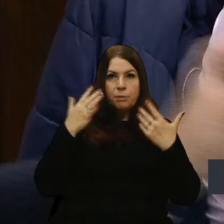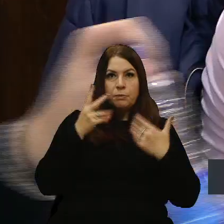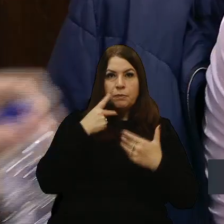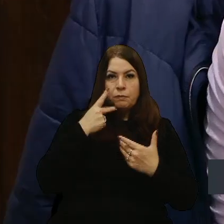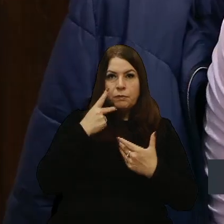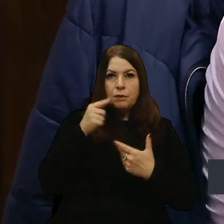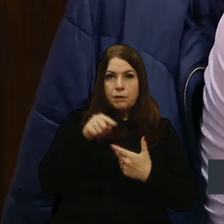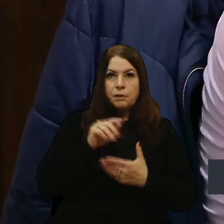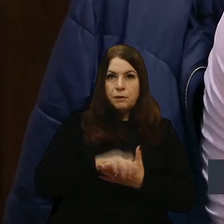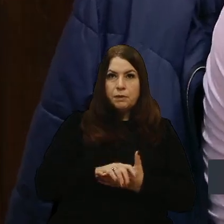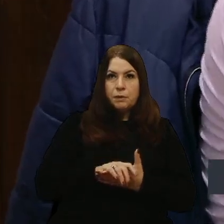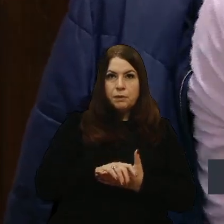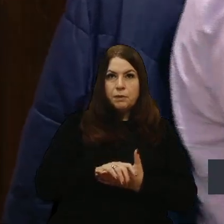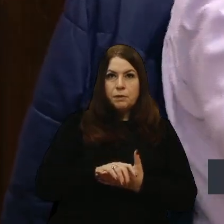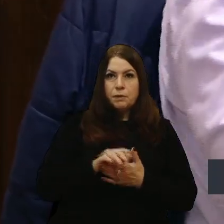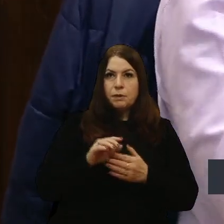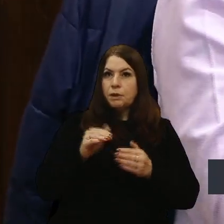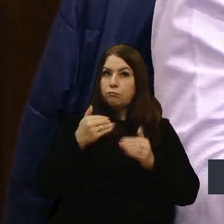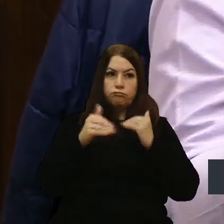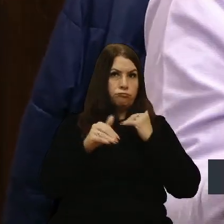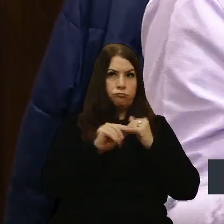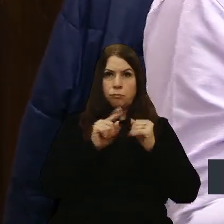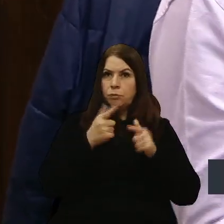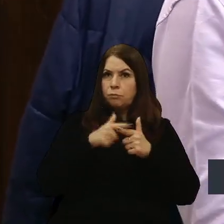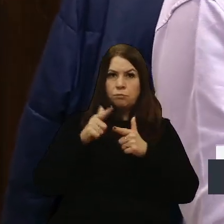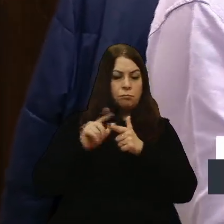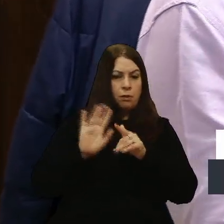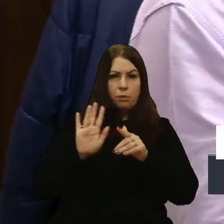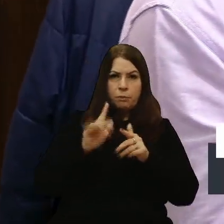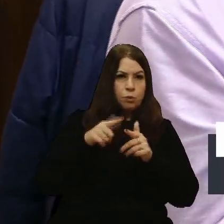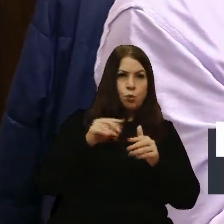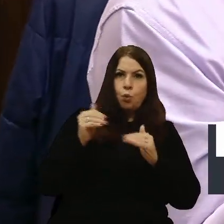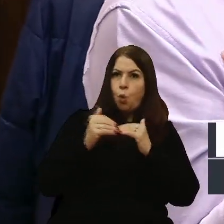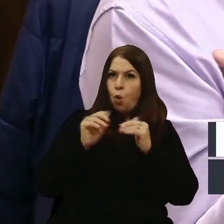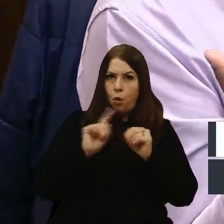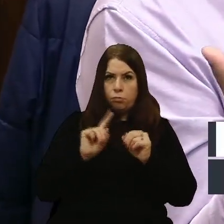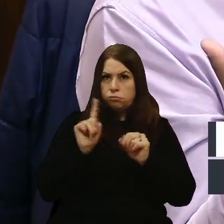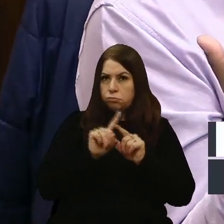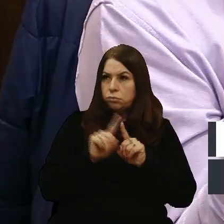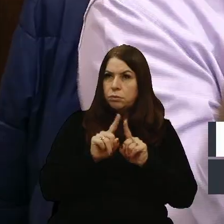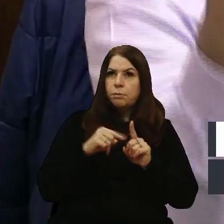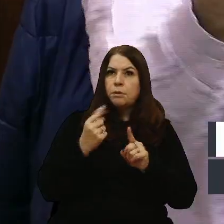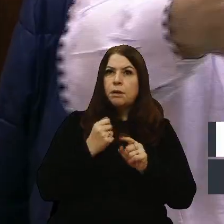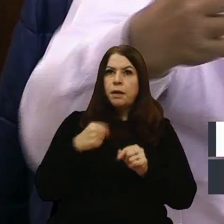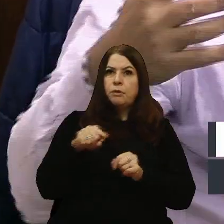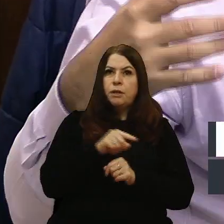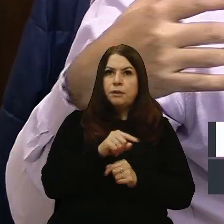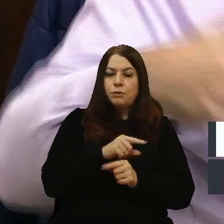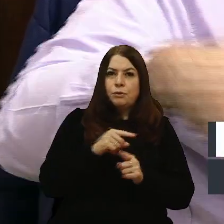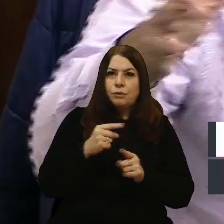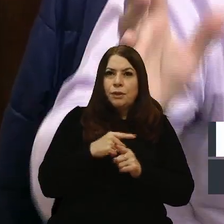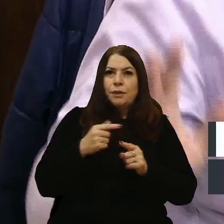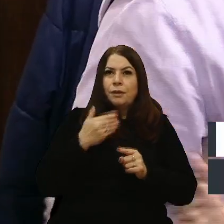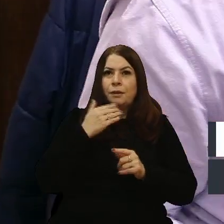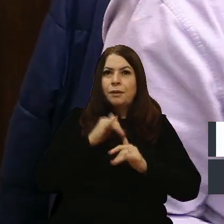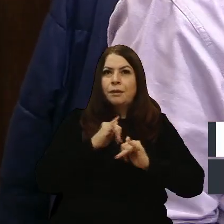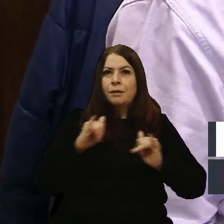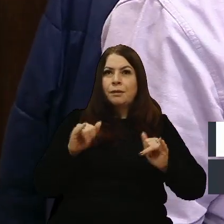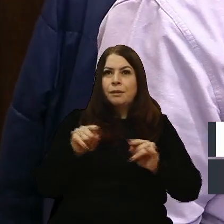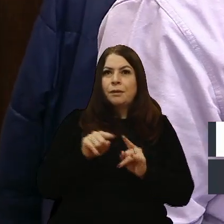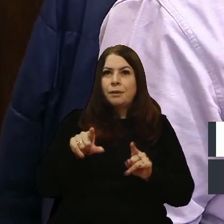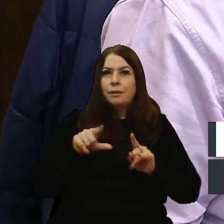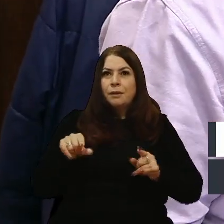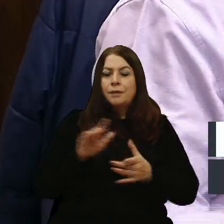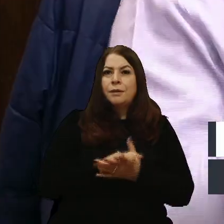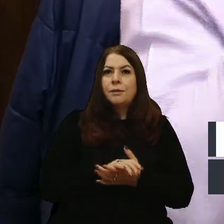fala. Eu acho que é isso, e a divergência faz parte. Não há problema na divergência. Inclusive, a gente pode negar o pedido sem justificativa. Tá